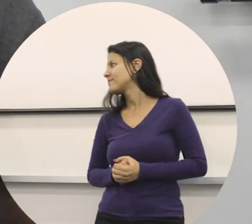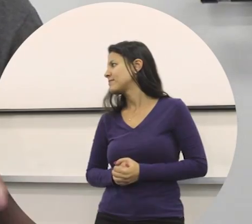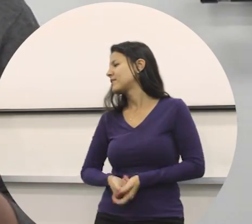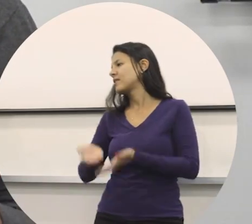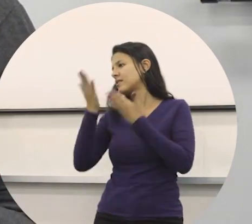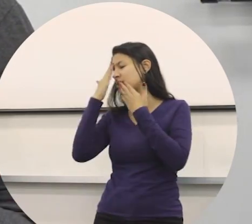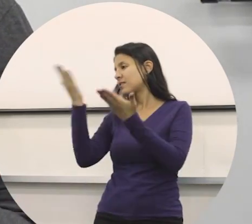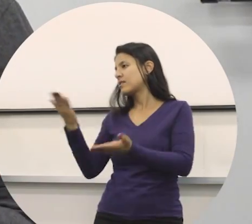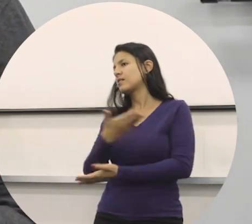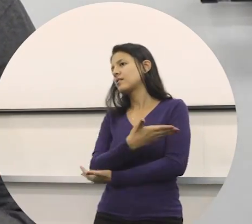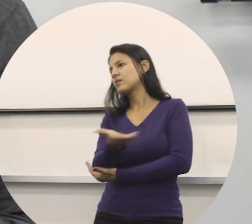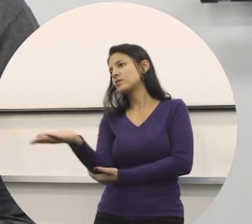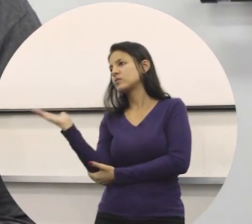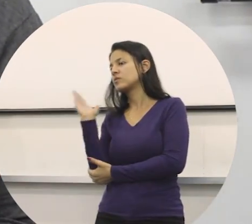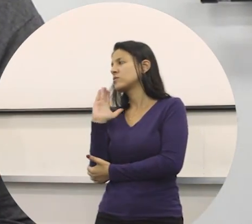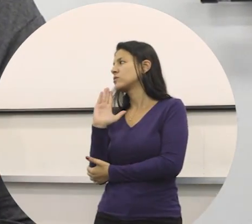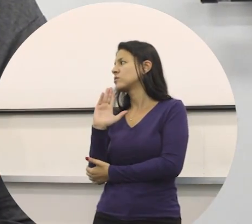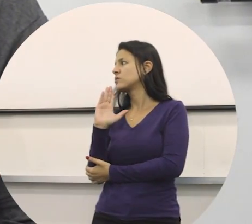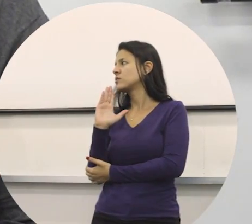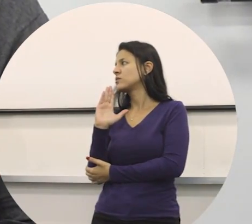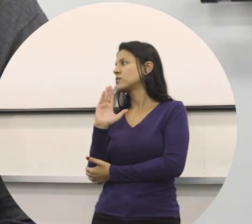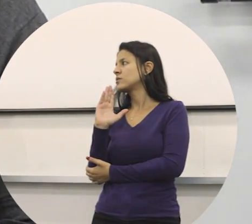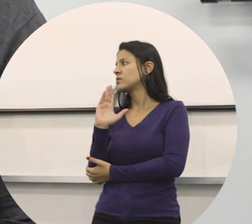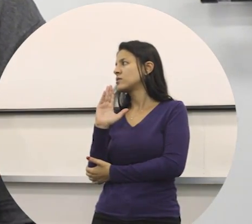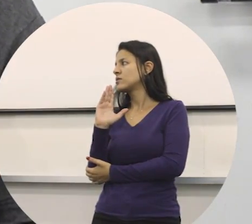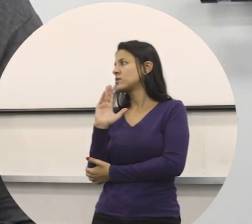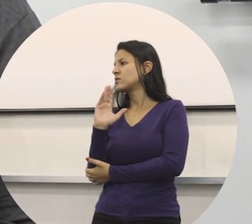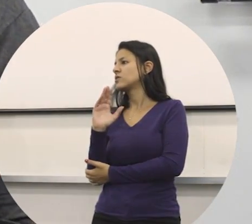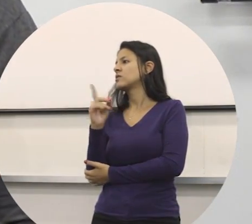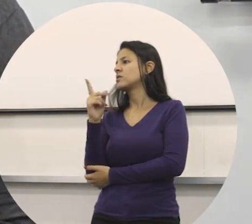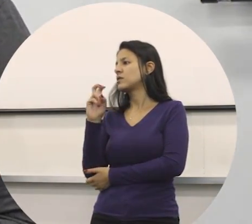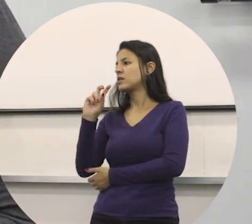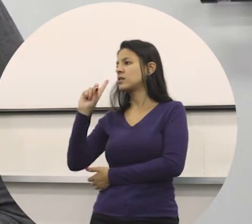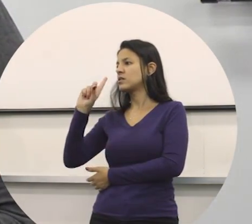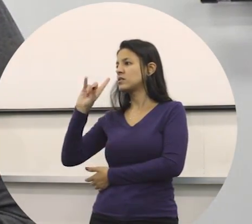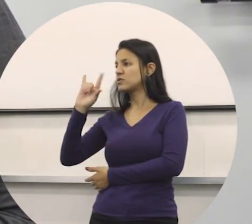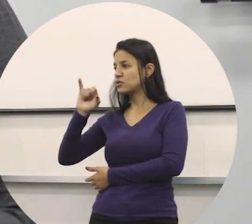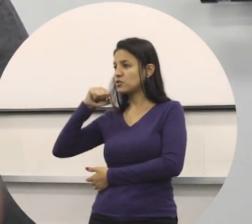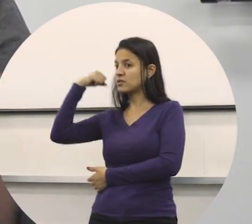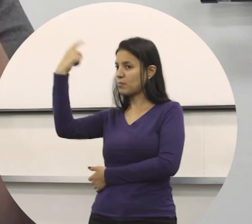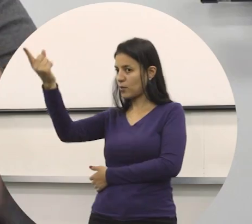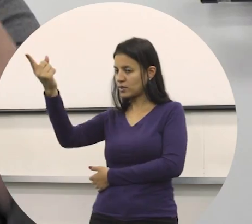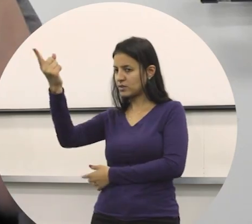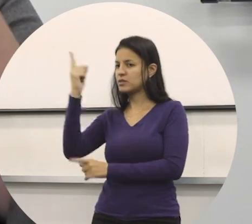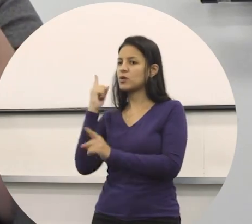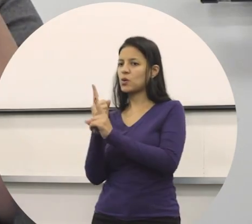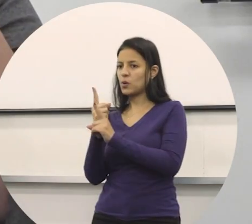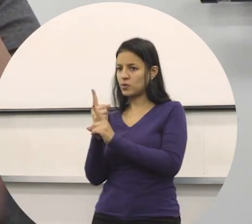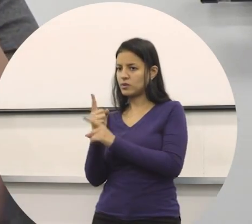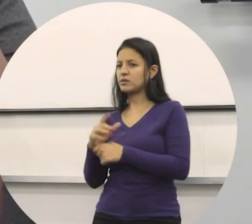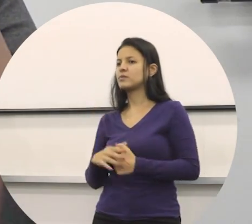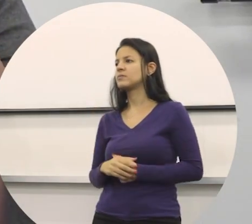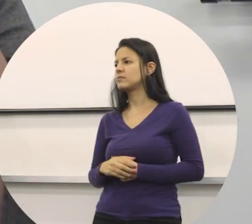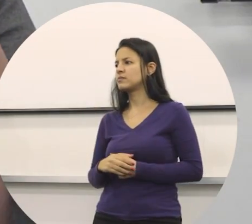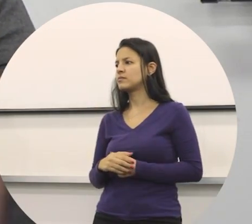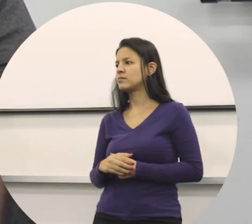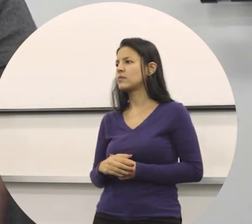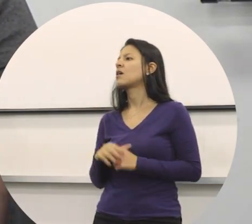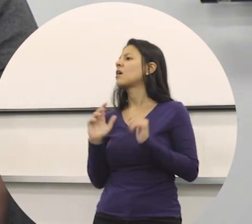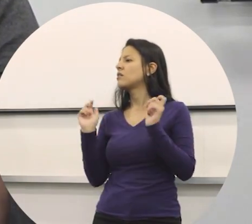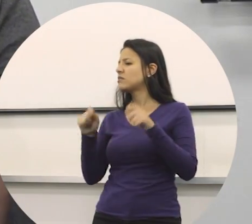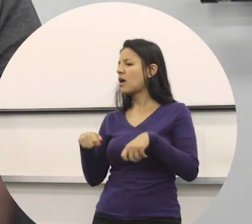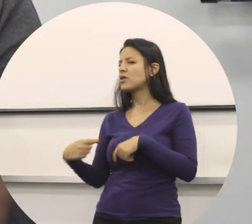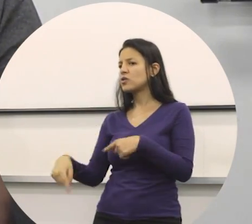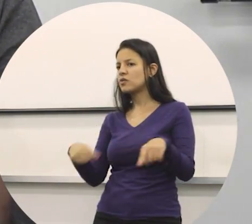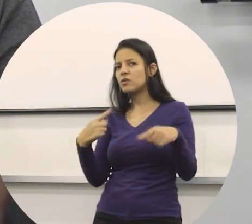Quero agradecer a todos. Daqui 15 dias, né, a gente se vê. Aí a gente pode no grupo se organizar para